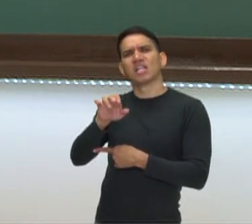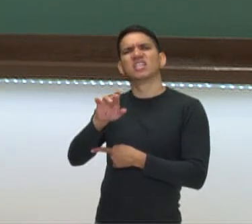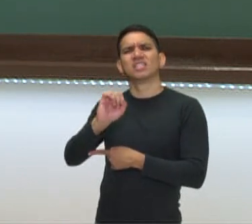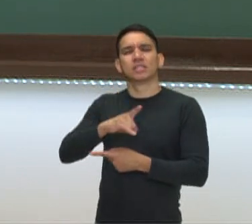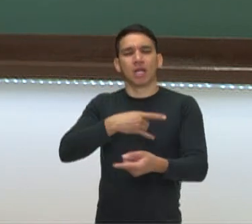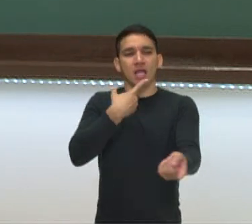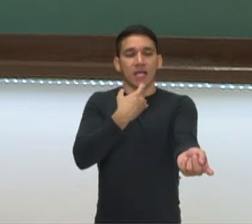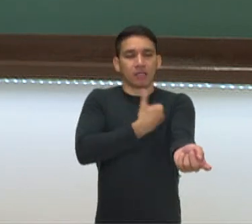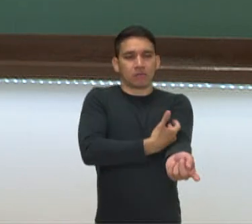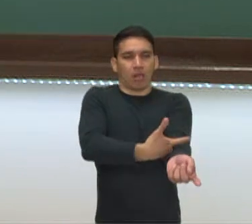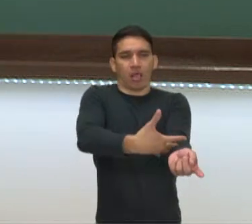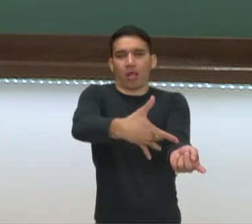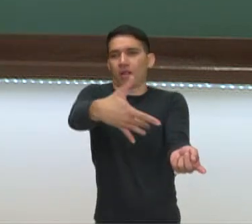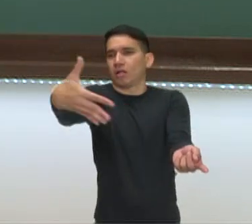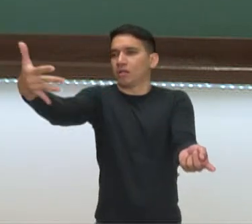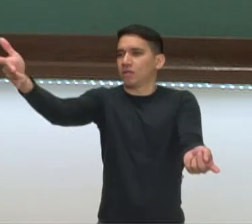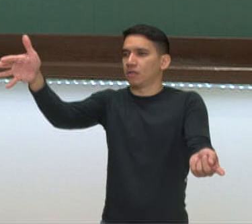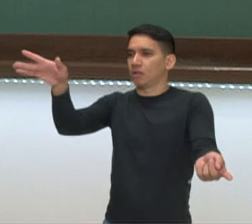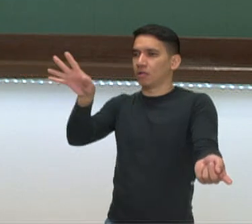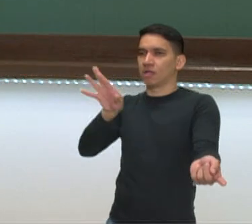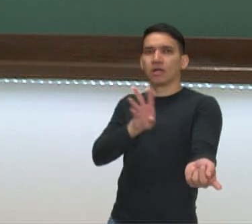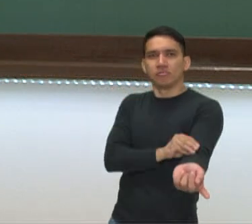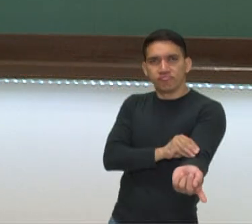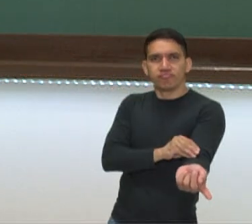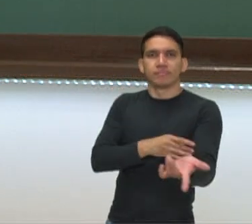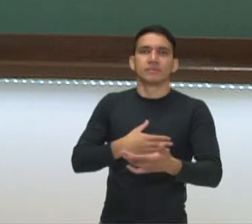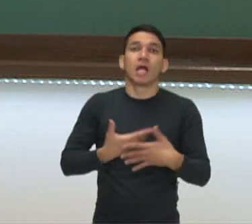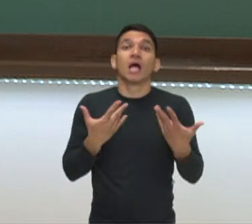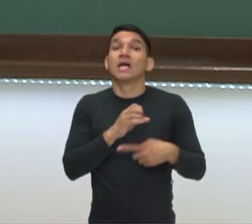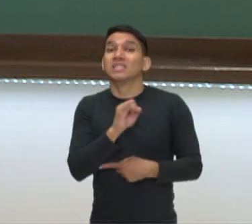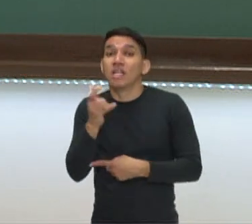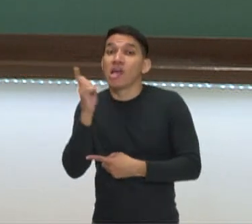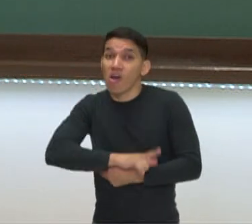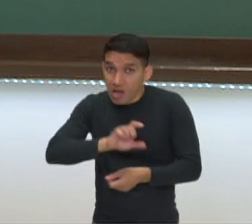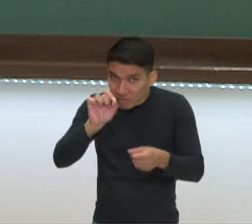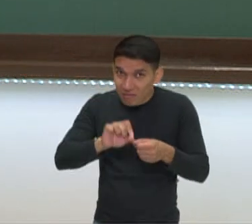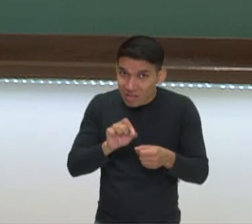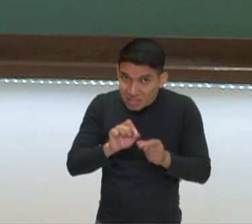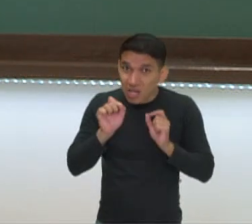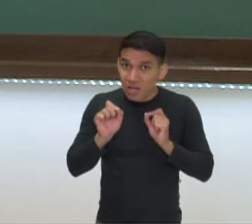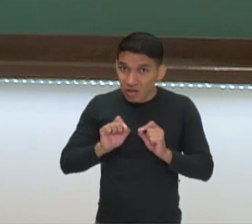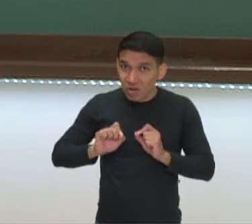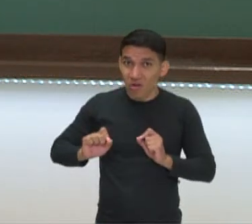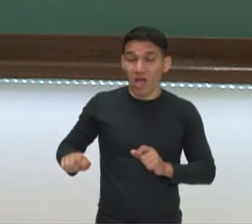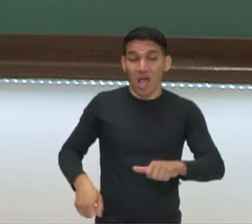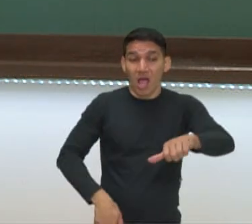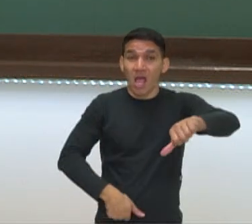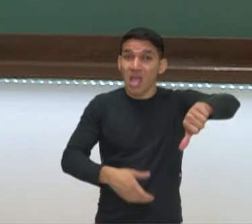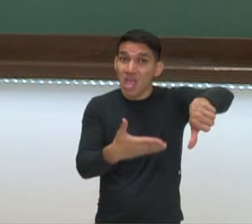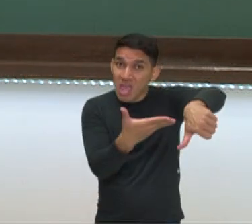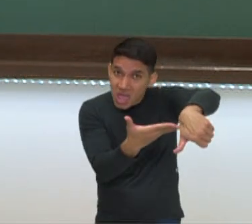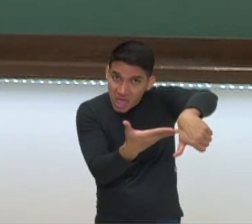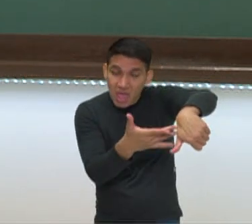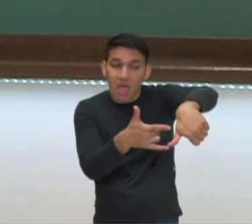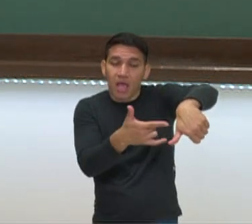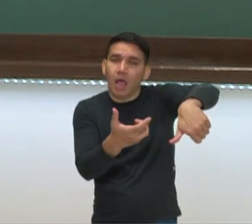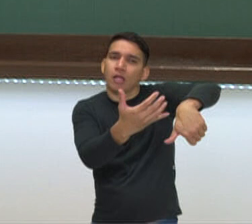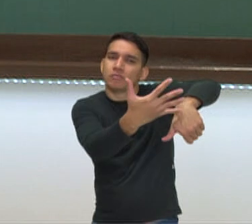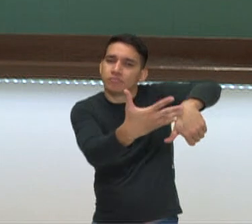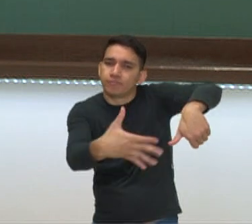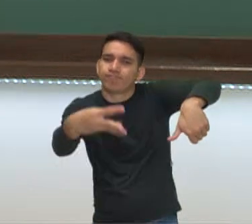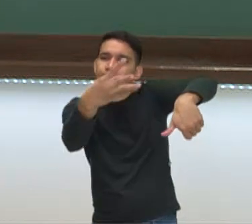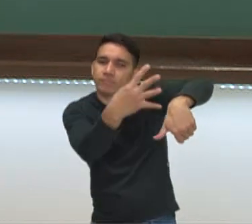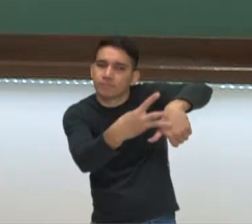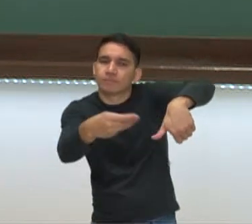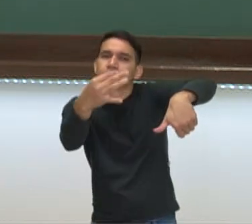sabe se realmente, né, for possível desenvolver esses rins artificiais, isso vai ajudar a salvar